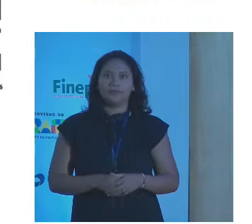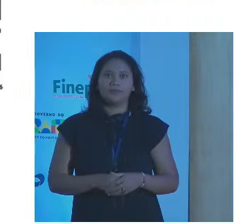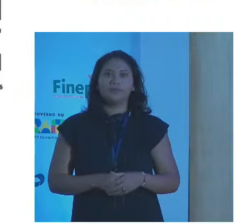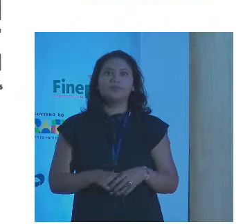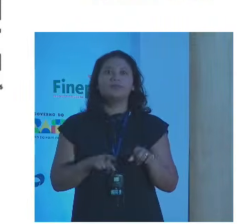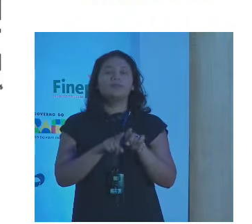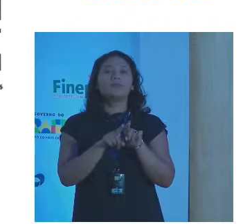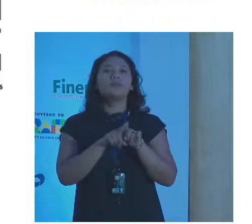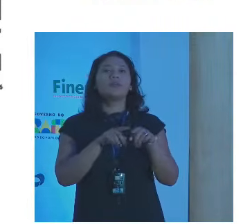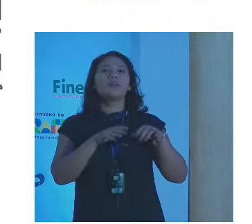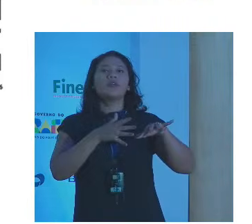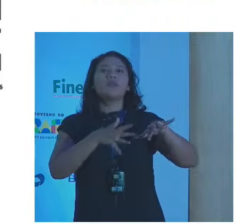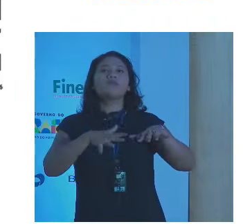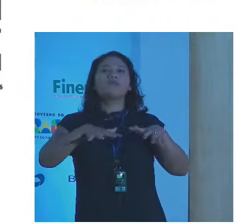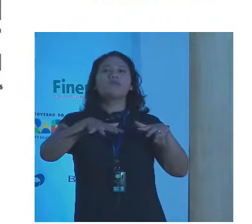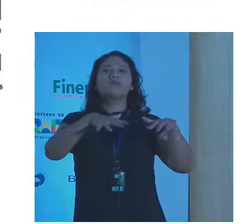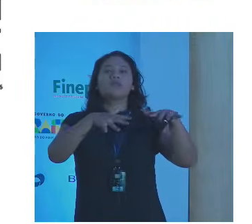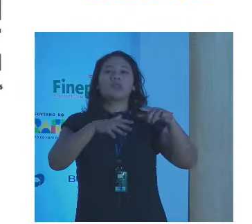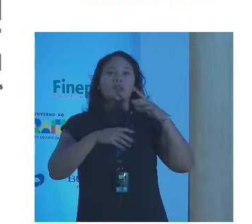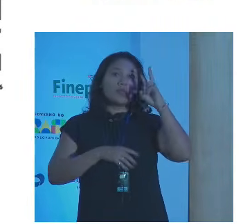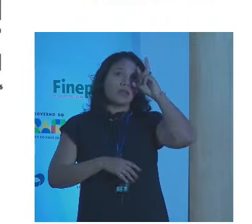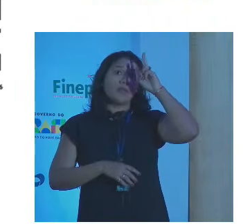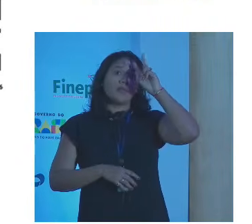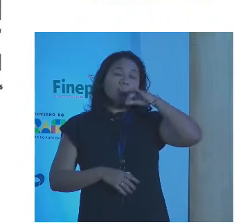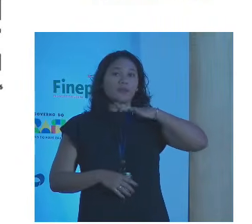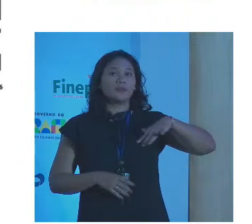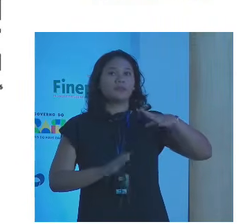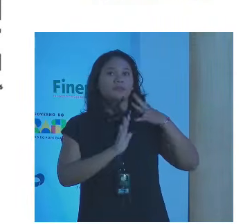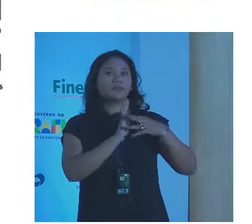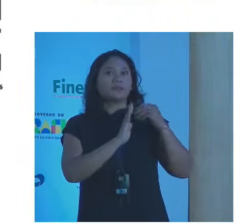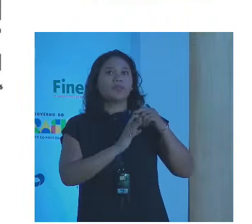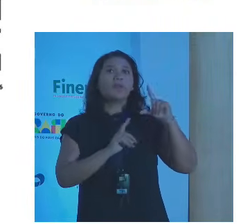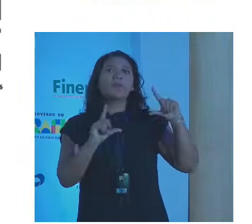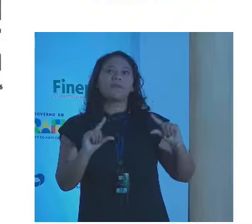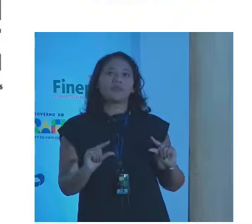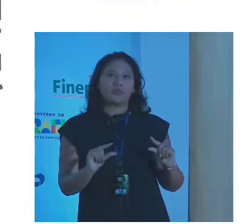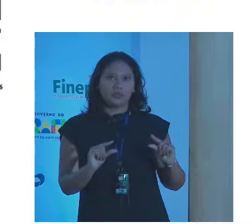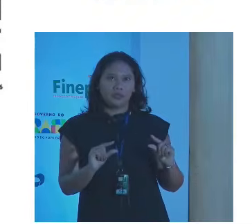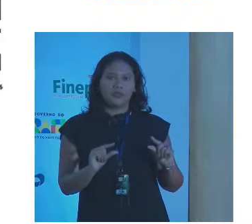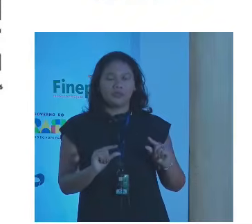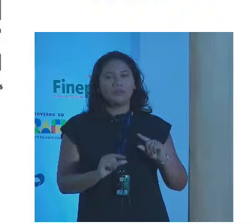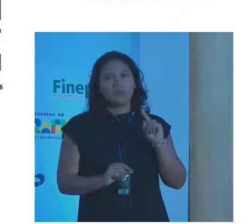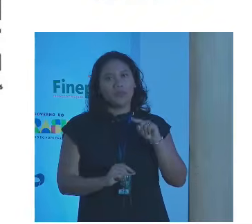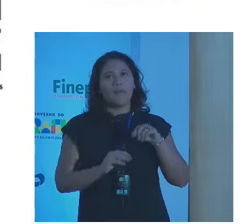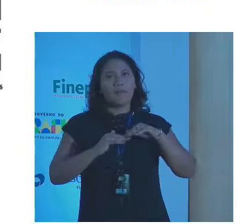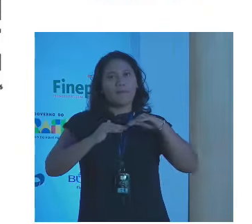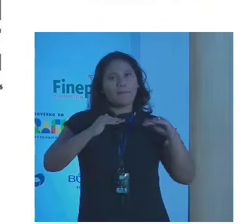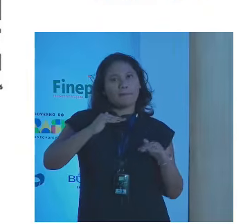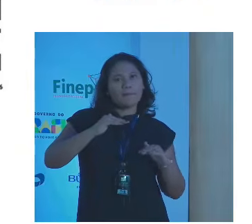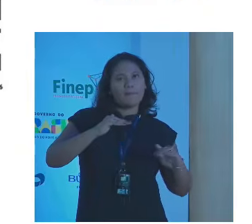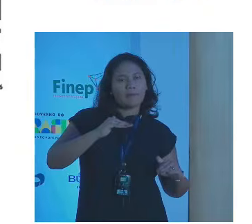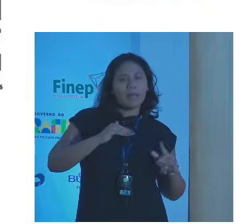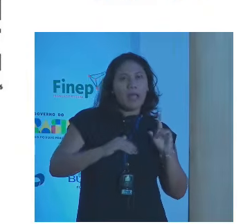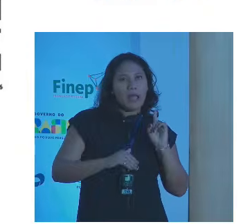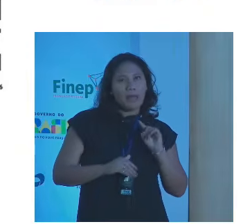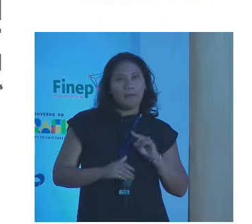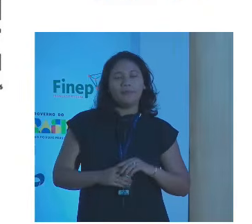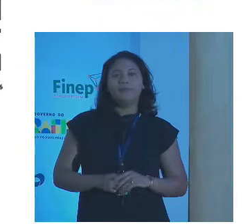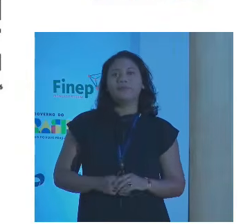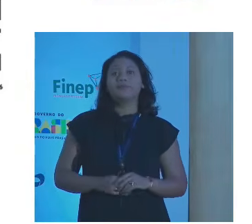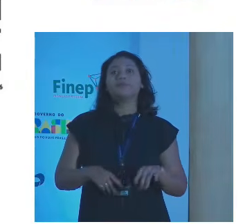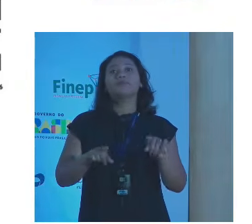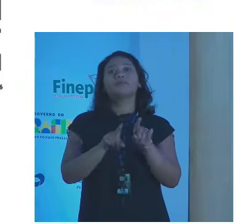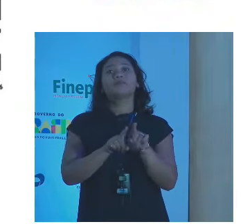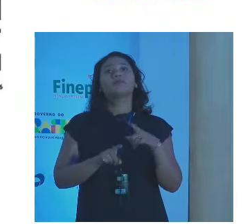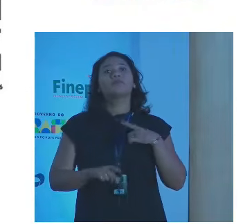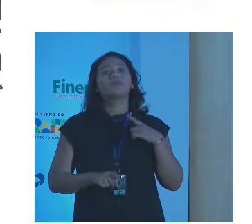Subida do nível do mar também, né? Lembrando que a região amazônica é muito baixa, a região da foz do Amazonas, como eu falei. Ainda